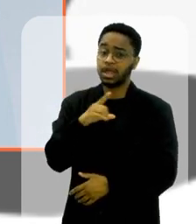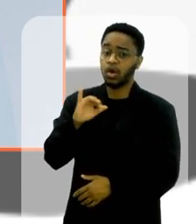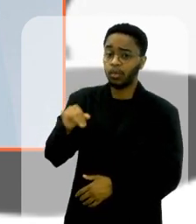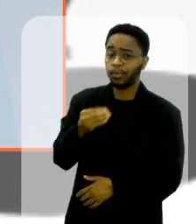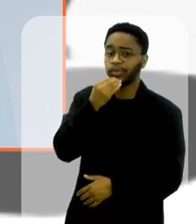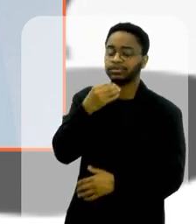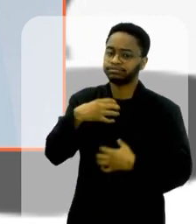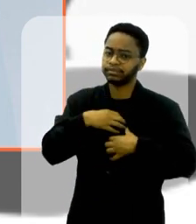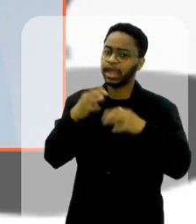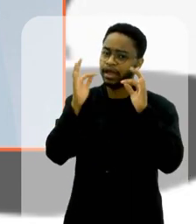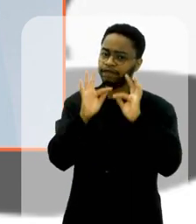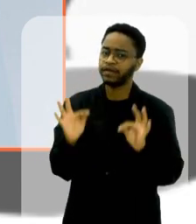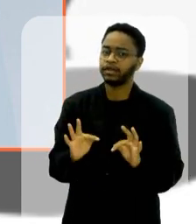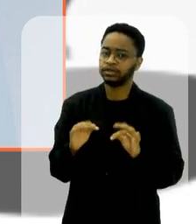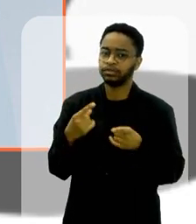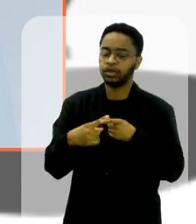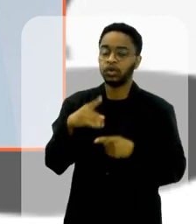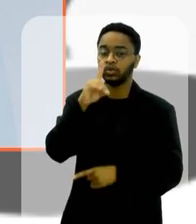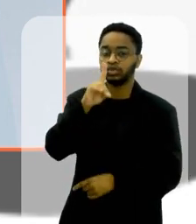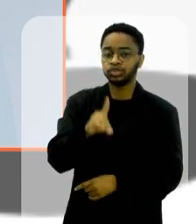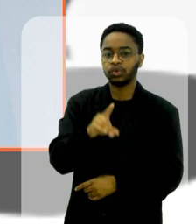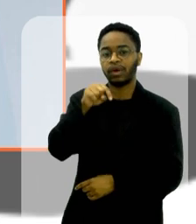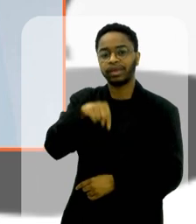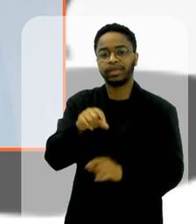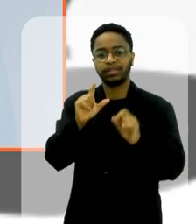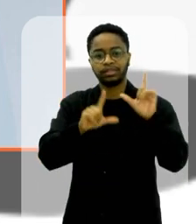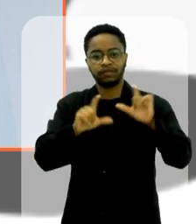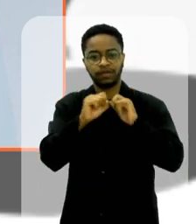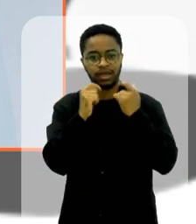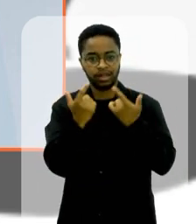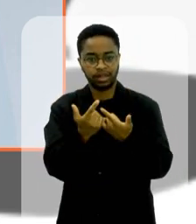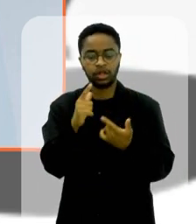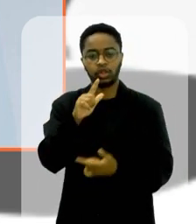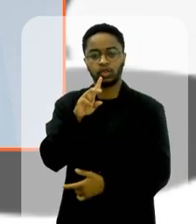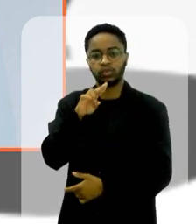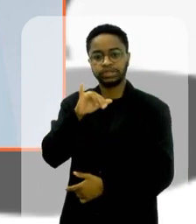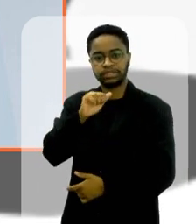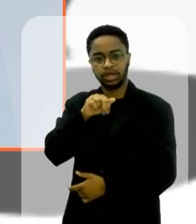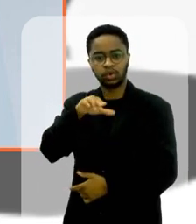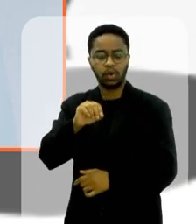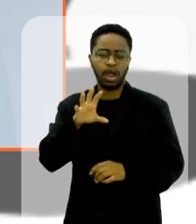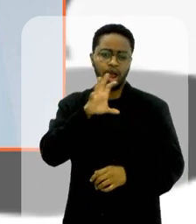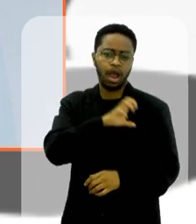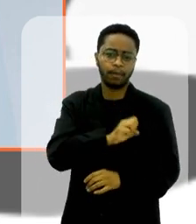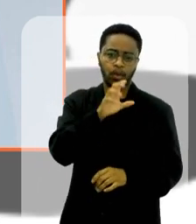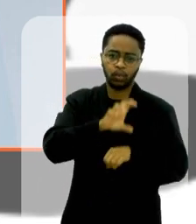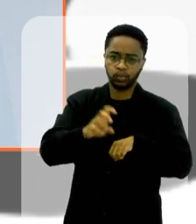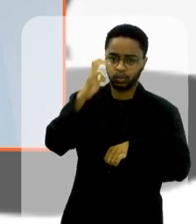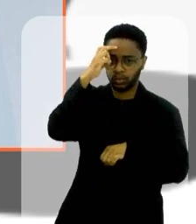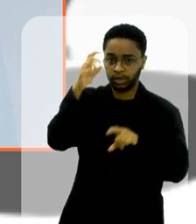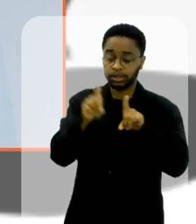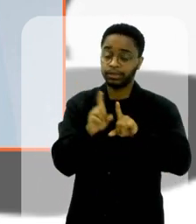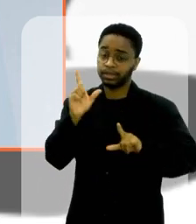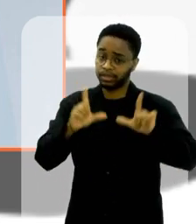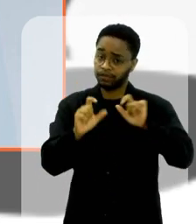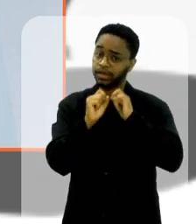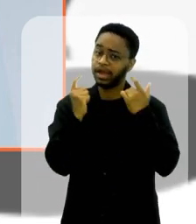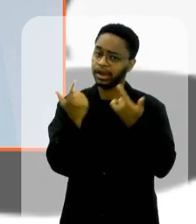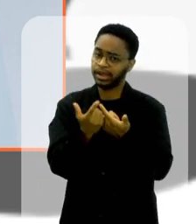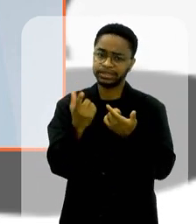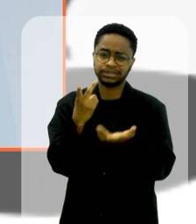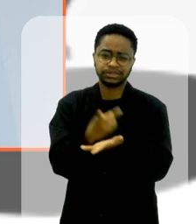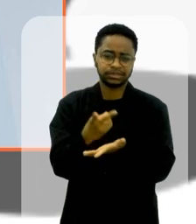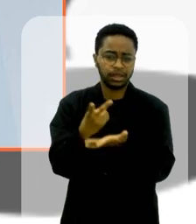Vai ser uma Ah, grande sim. alegria. O nosso diretor aqui da TV, o Luciano Silva, ele é um entusiasta da cultura e a TV Alerj tem as